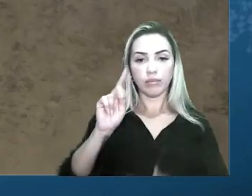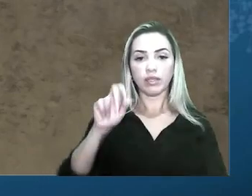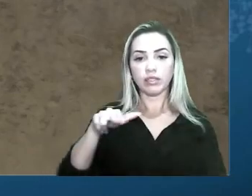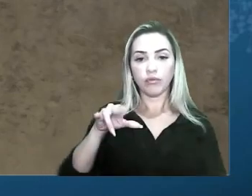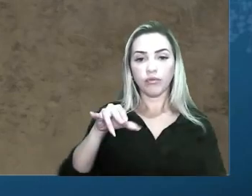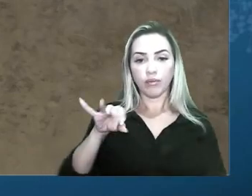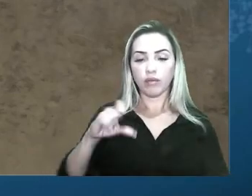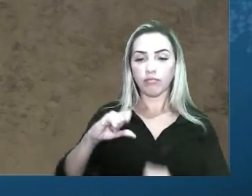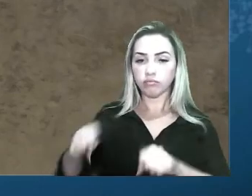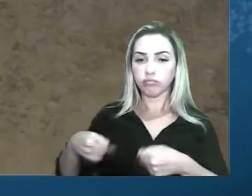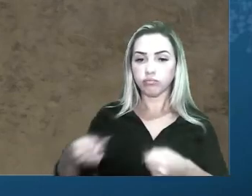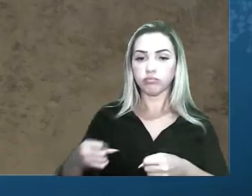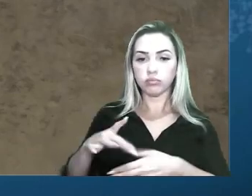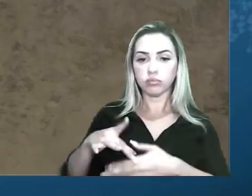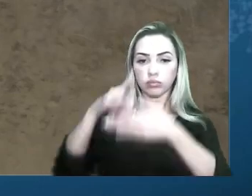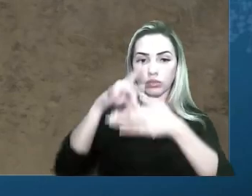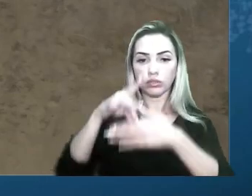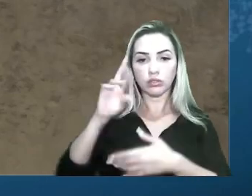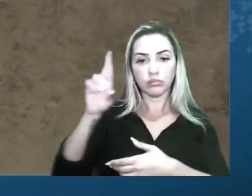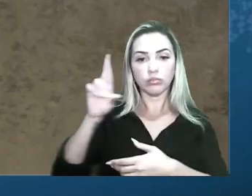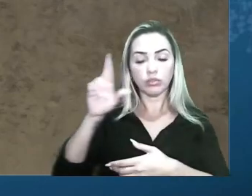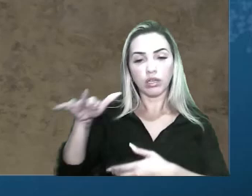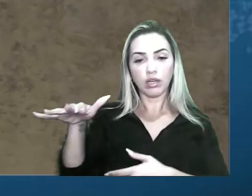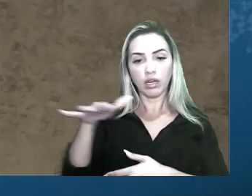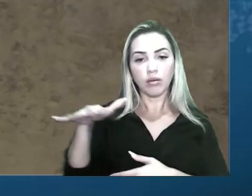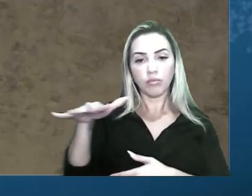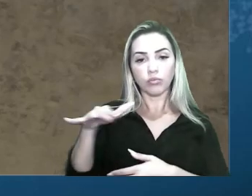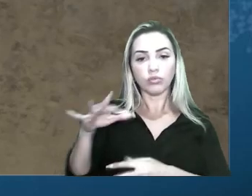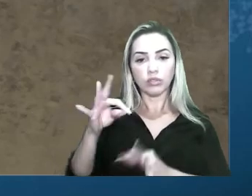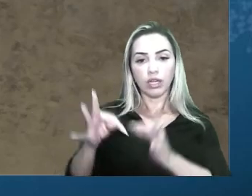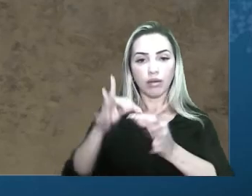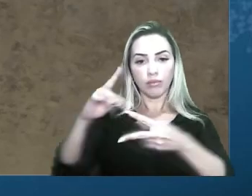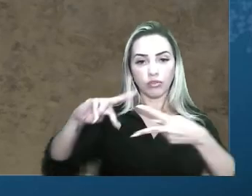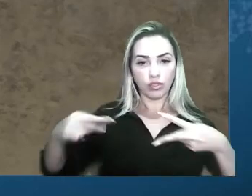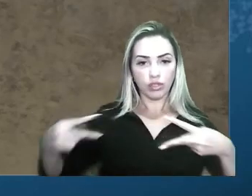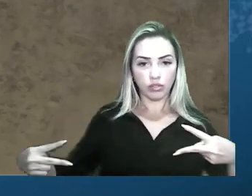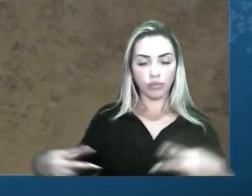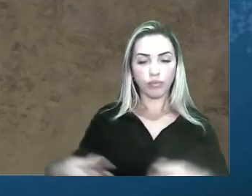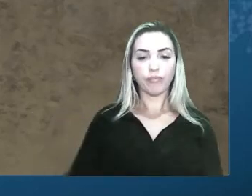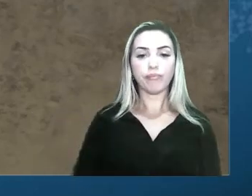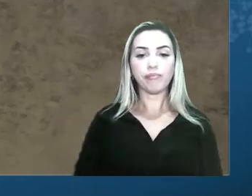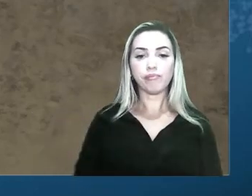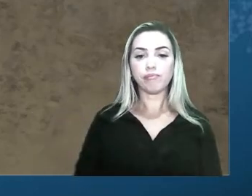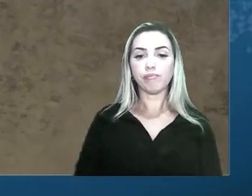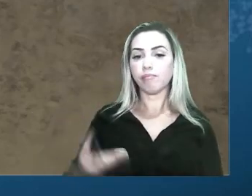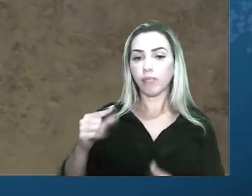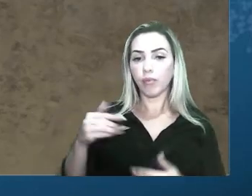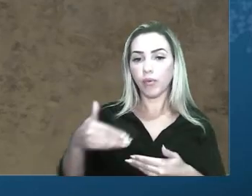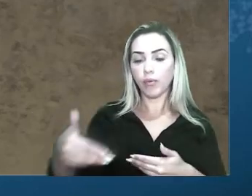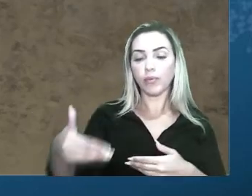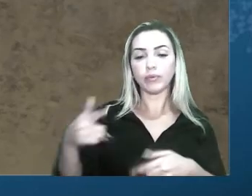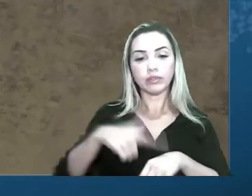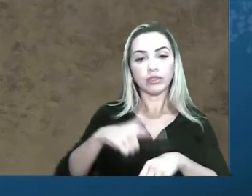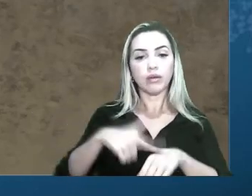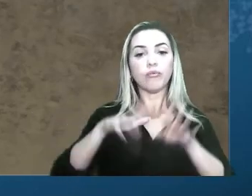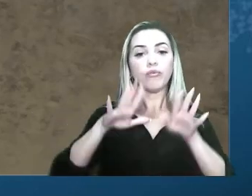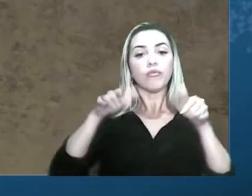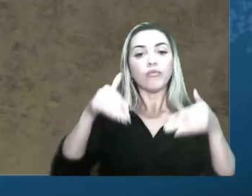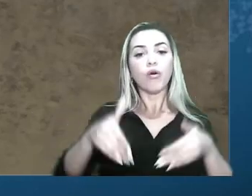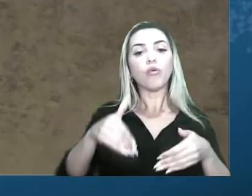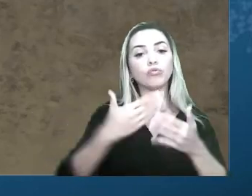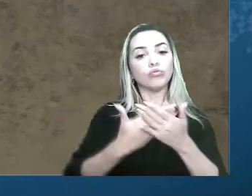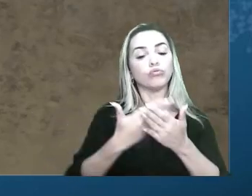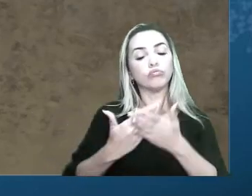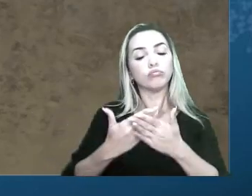para desenvolver o campo da terapia genética. Mais recentemente, concentrou-se em vetores,